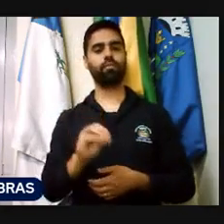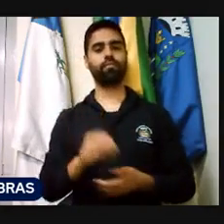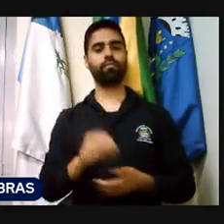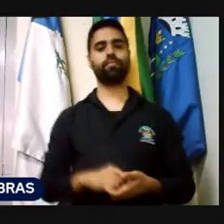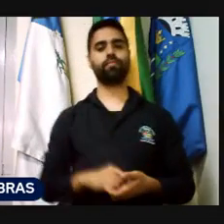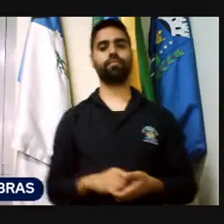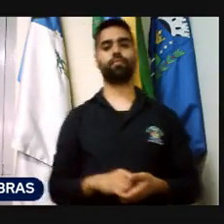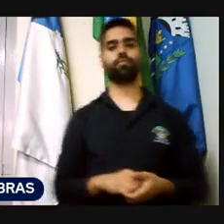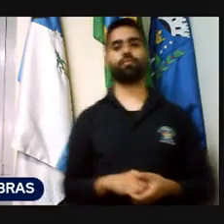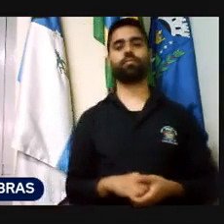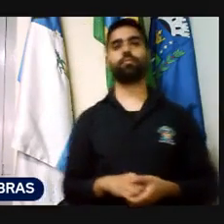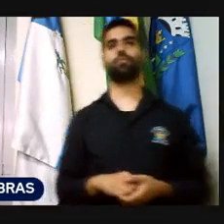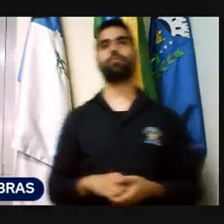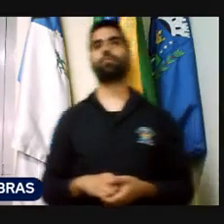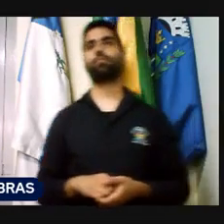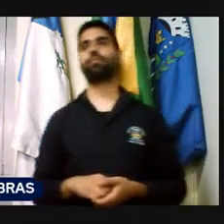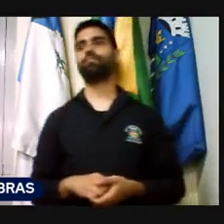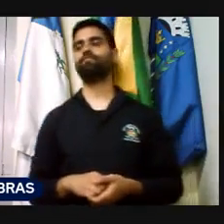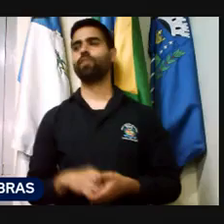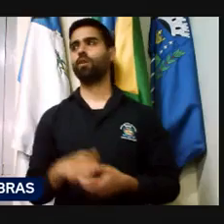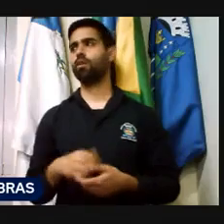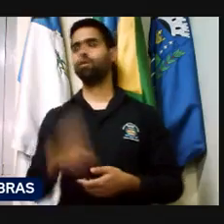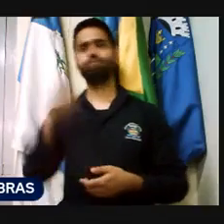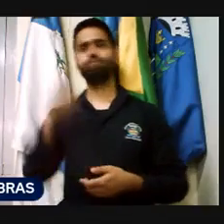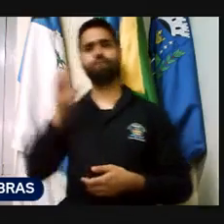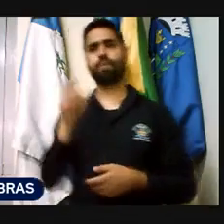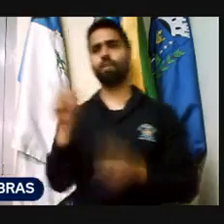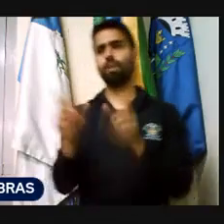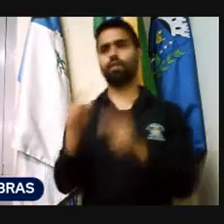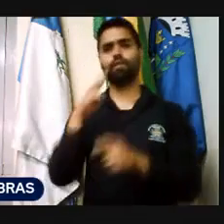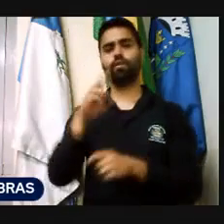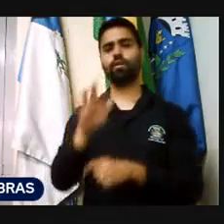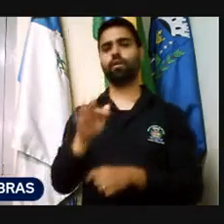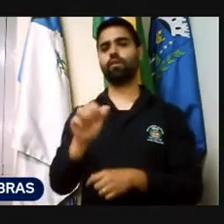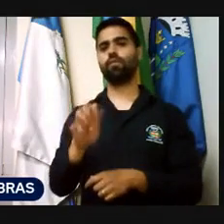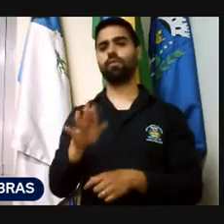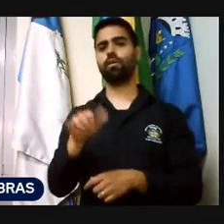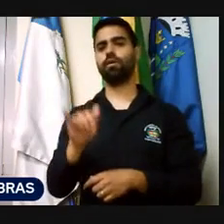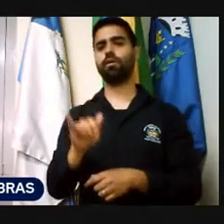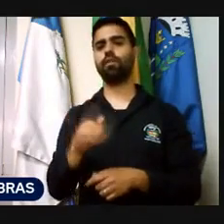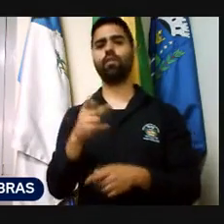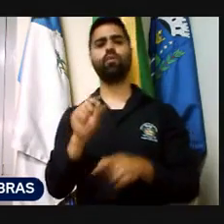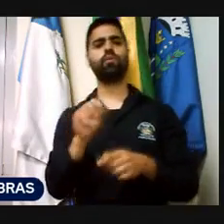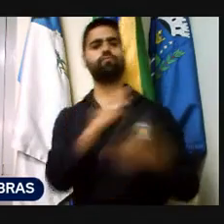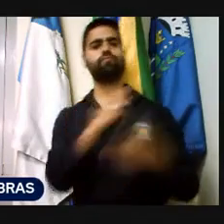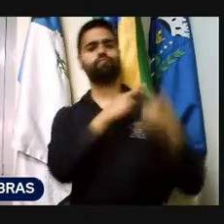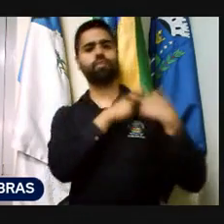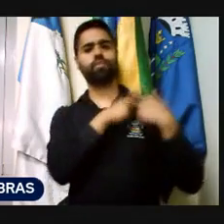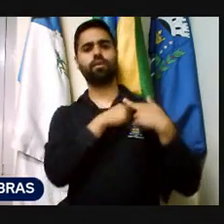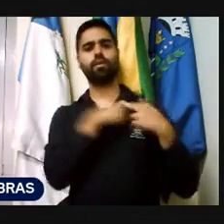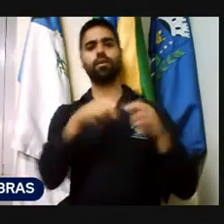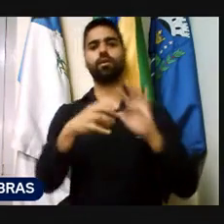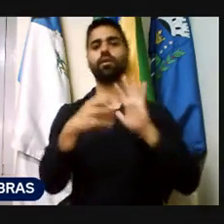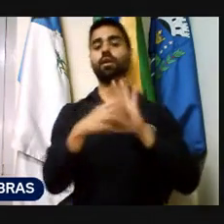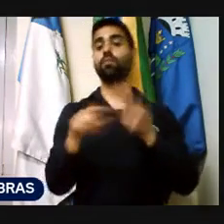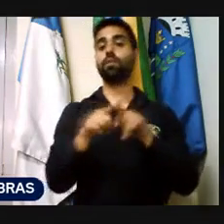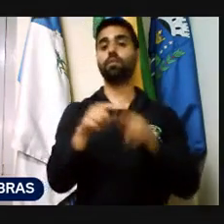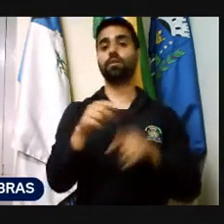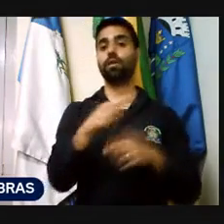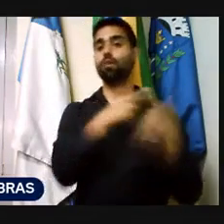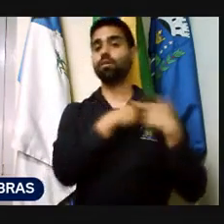que acompanhando as palavras da nossa vereadora Fabiane, dizia da responsabilidade dessa casa, da responsabilidade do